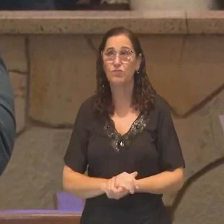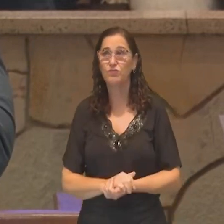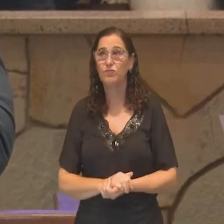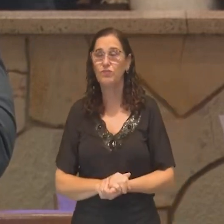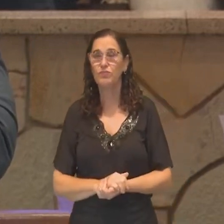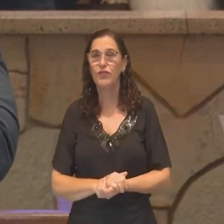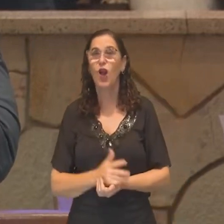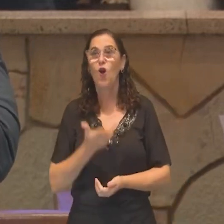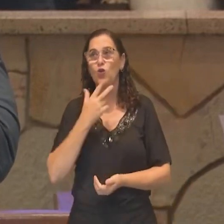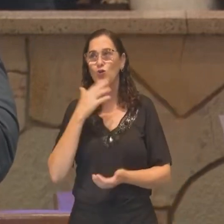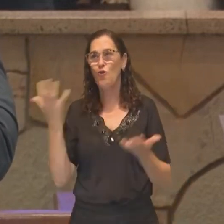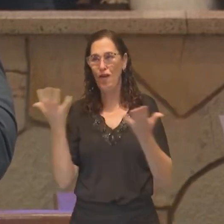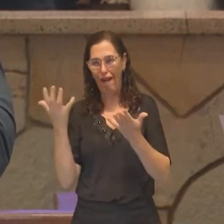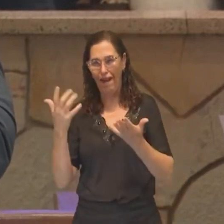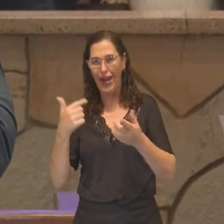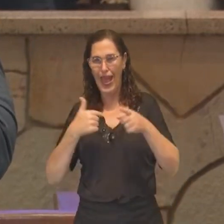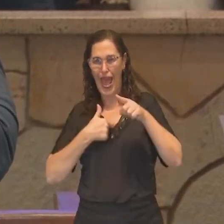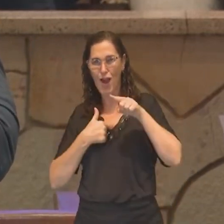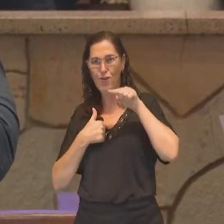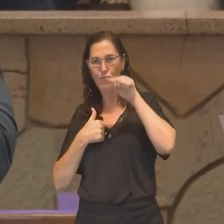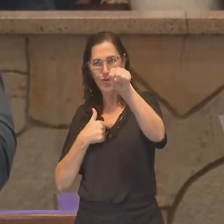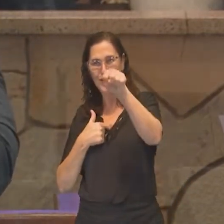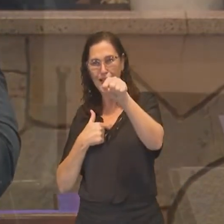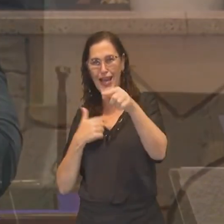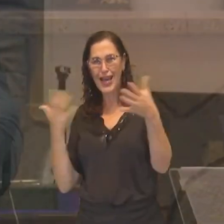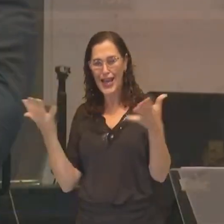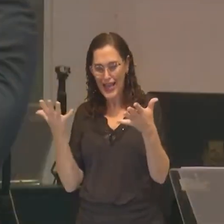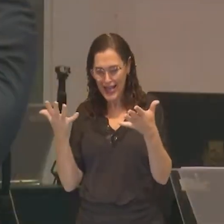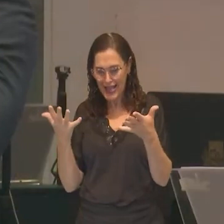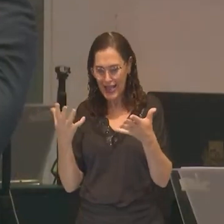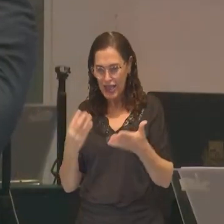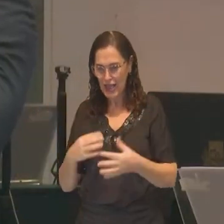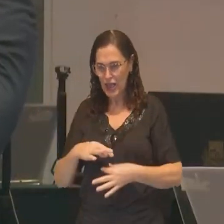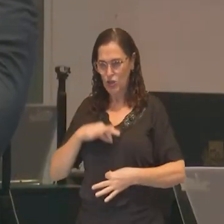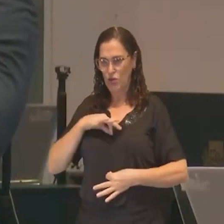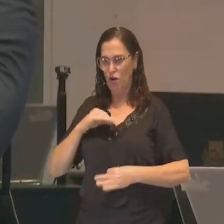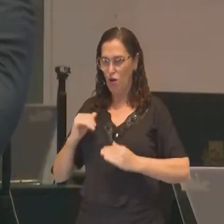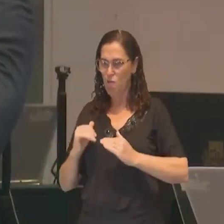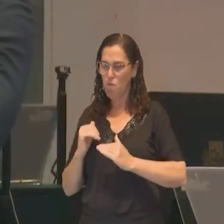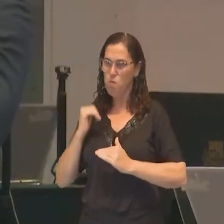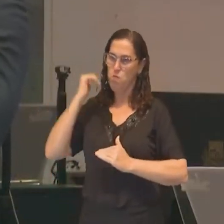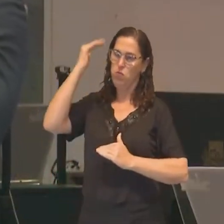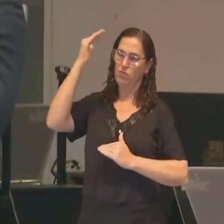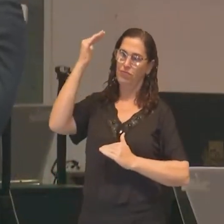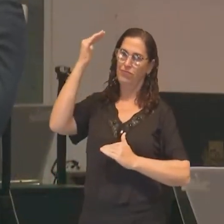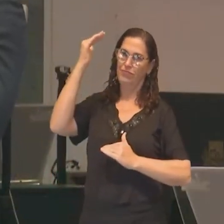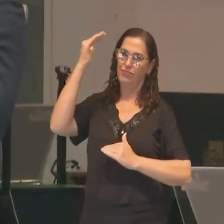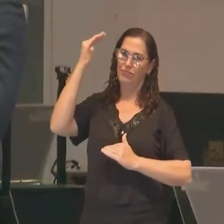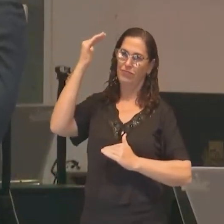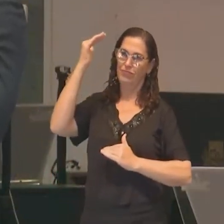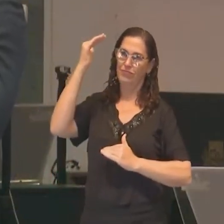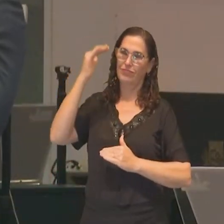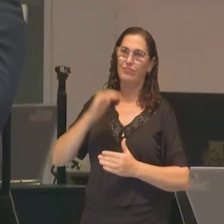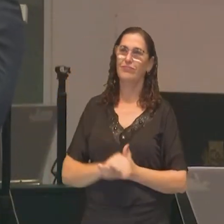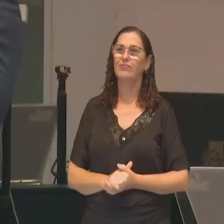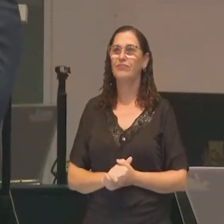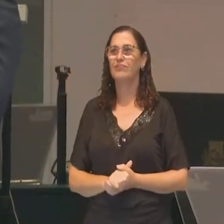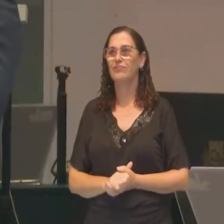O Senhor deseja que eu e você sejamos, espiritualmente falando, acima da média,